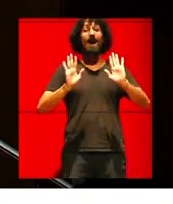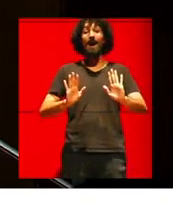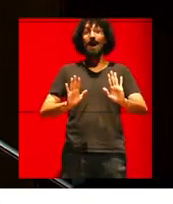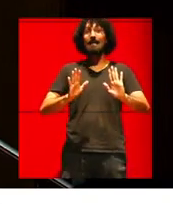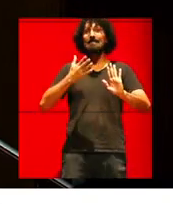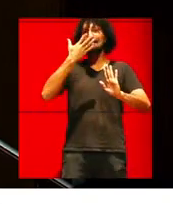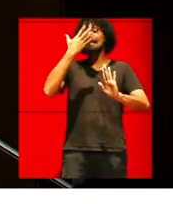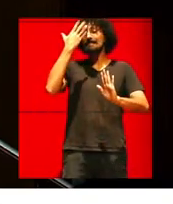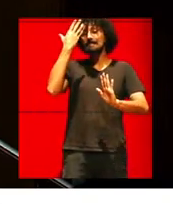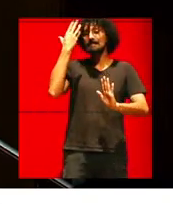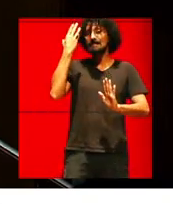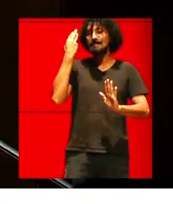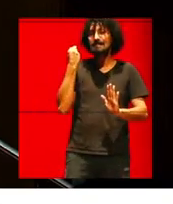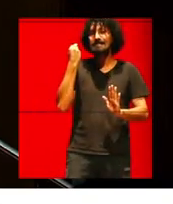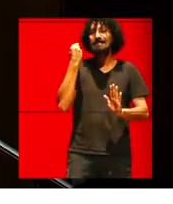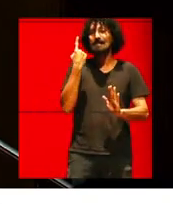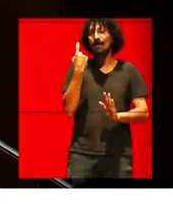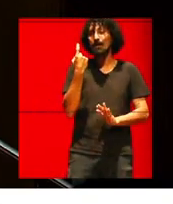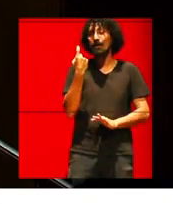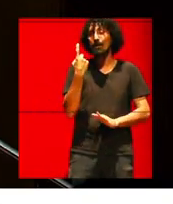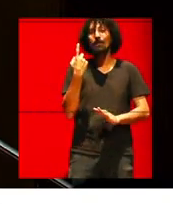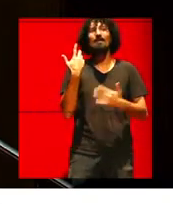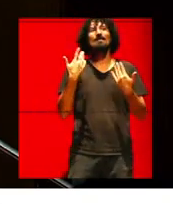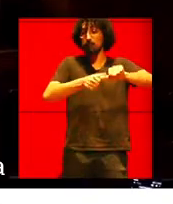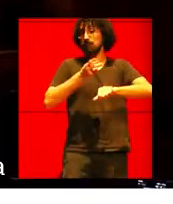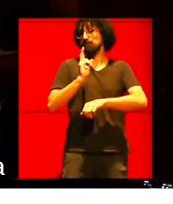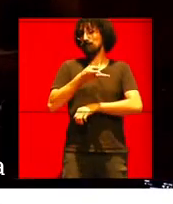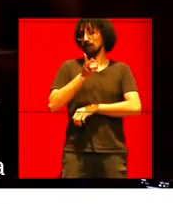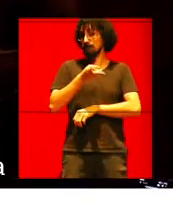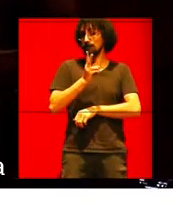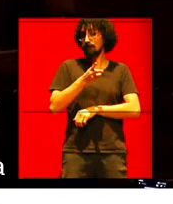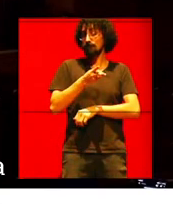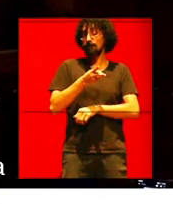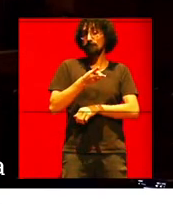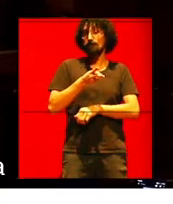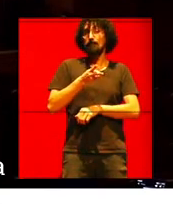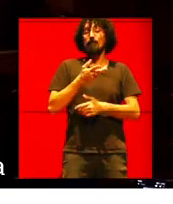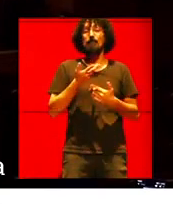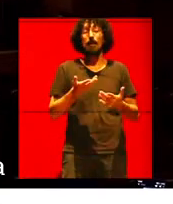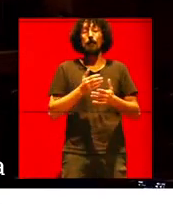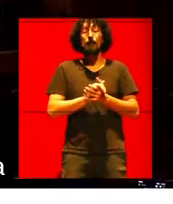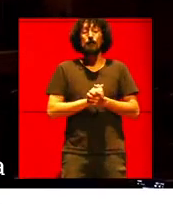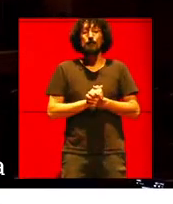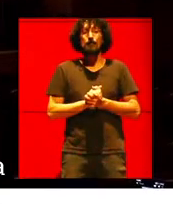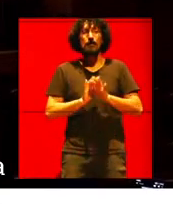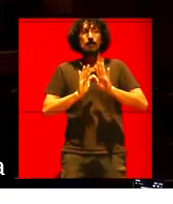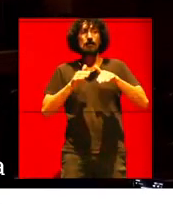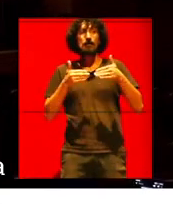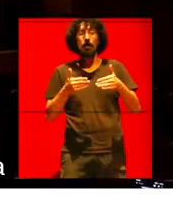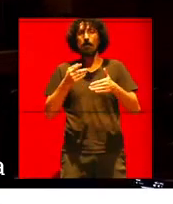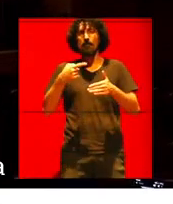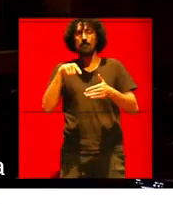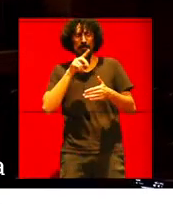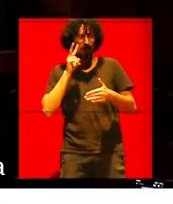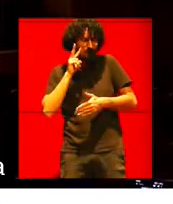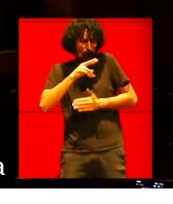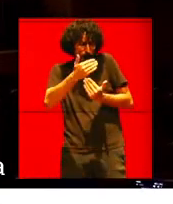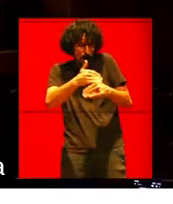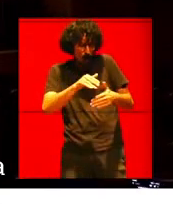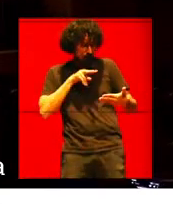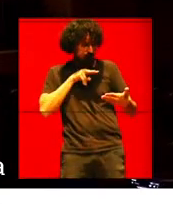é verdade! É uma escola... Ela é dinâmica. E quando vocês se depararem na prova